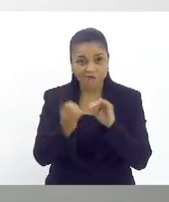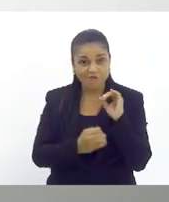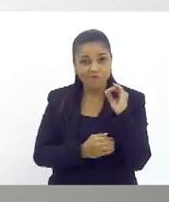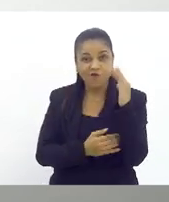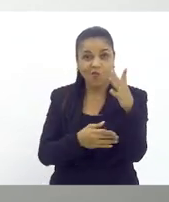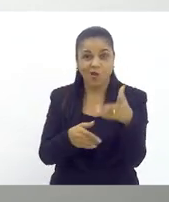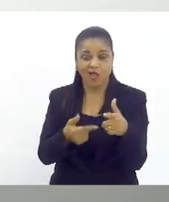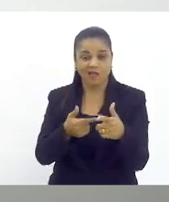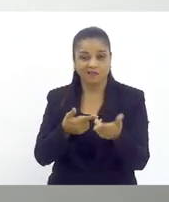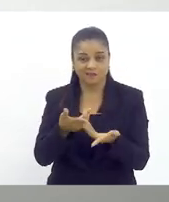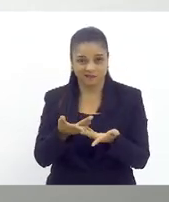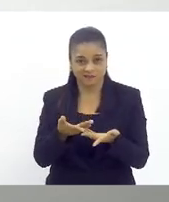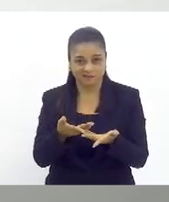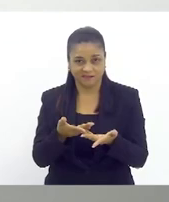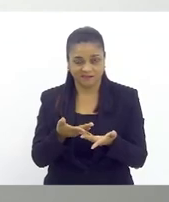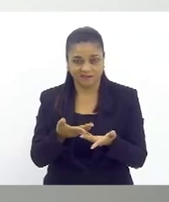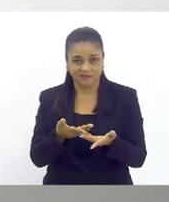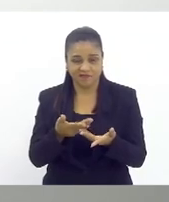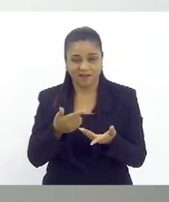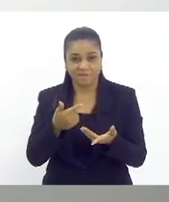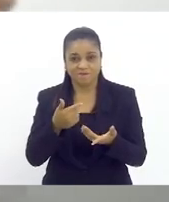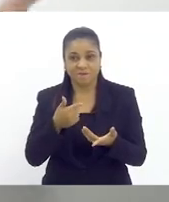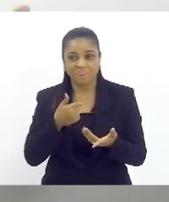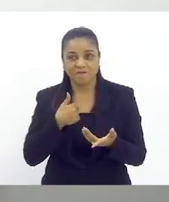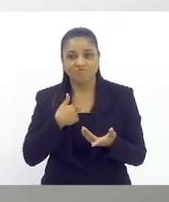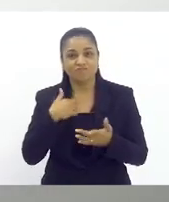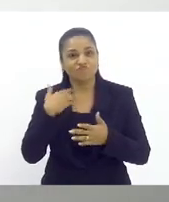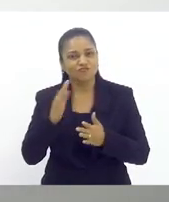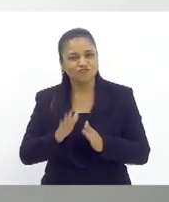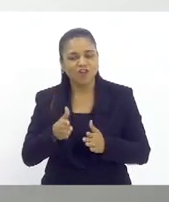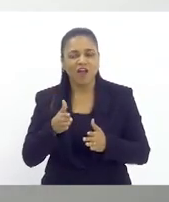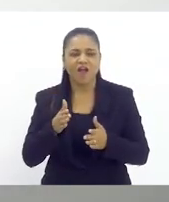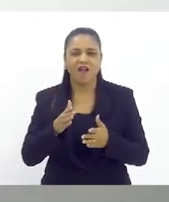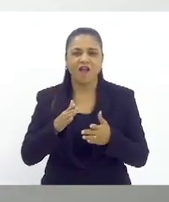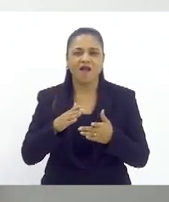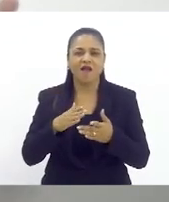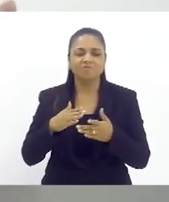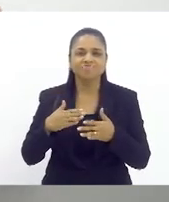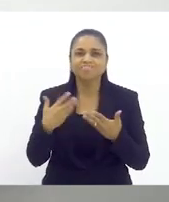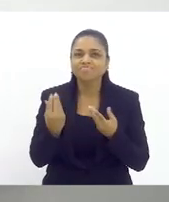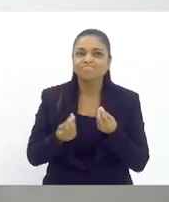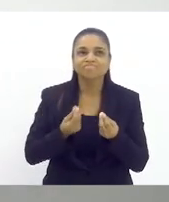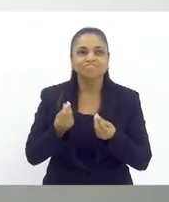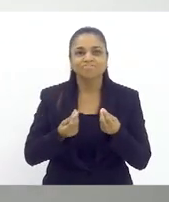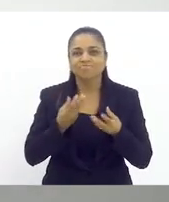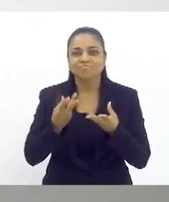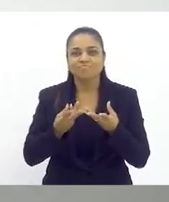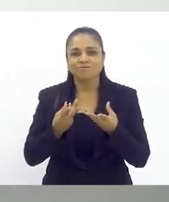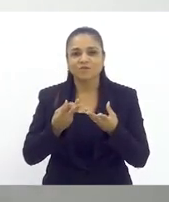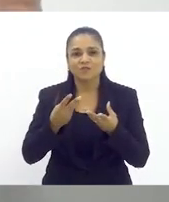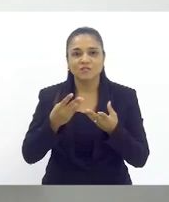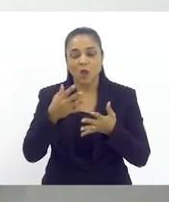a gente já vem com esse esse confusão